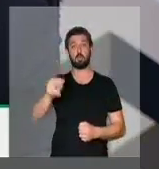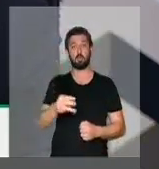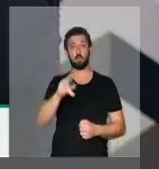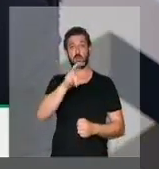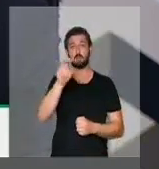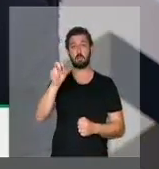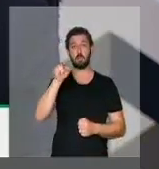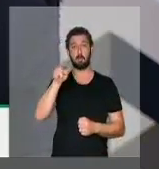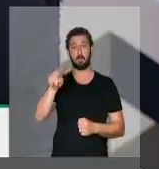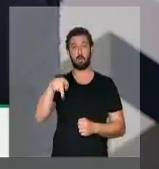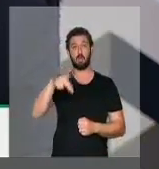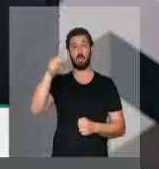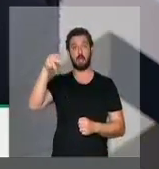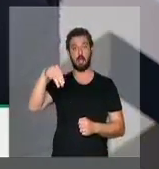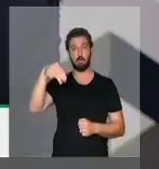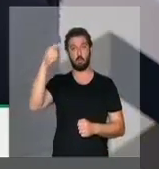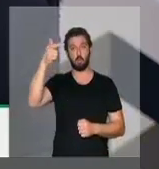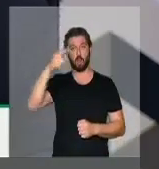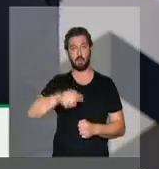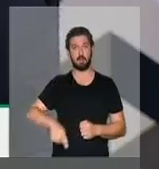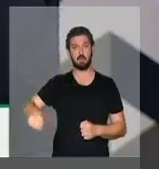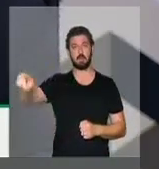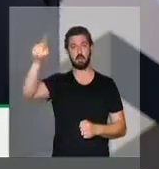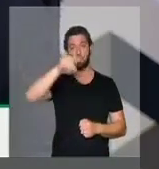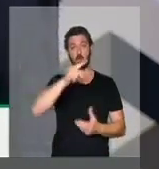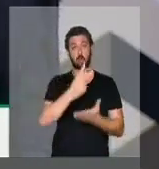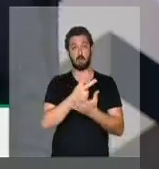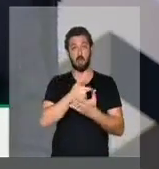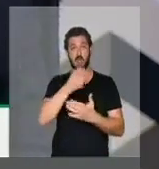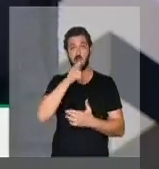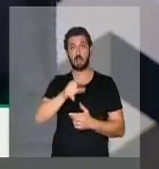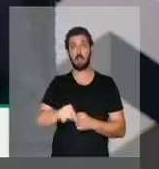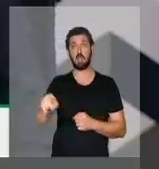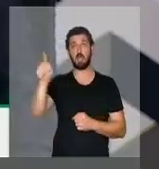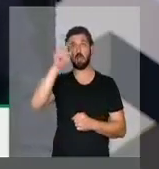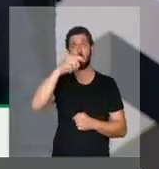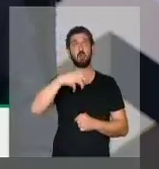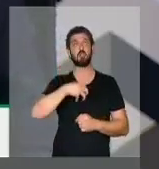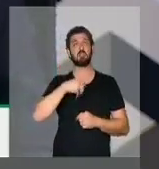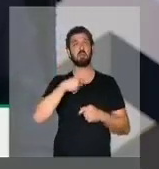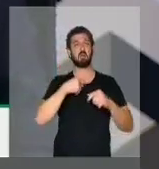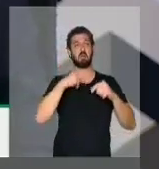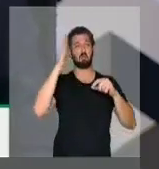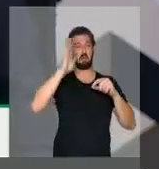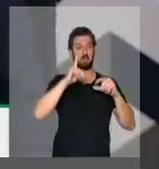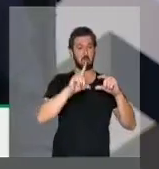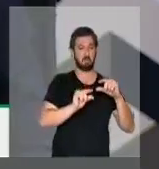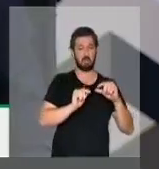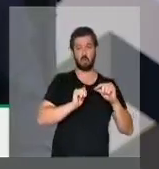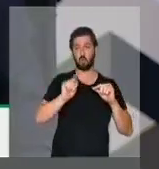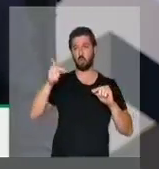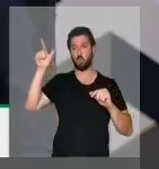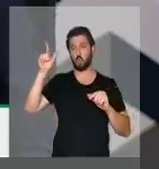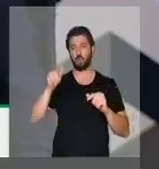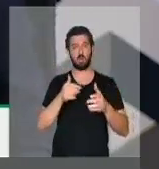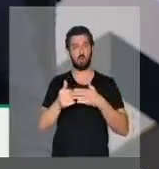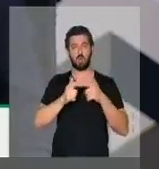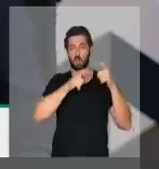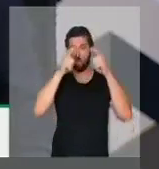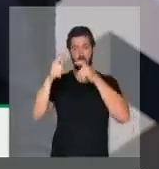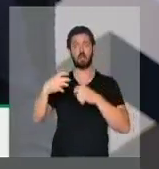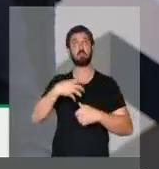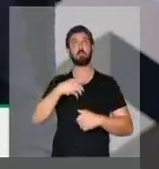mais de 8.500.000 quilômetros quadrados, que fala uma só língua, em que ninguém se sente menos brasileiro em qualquer